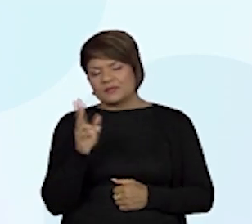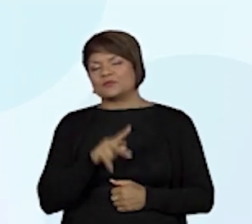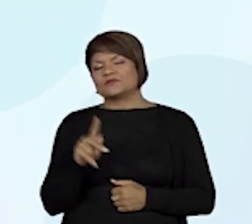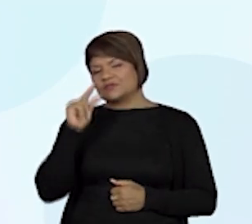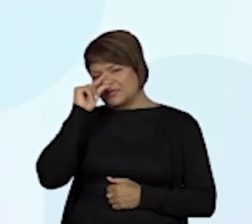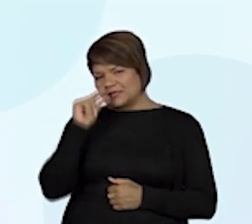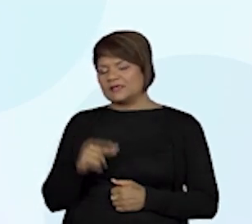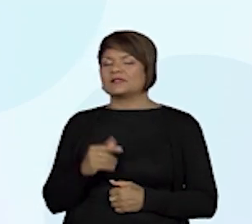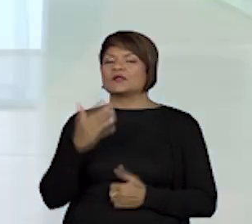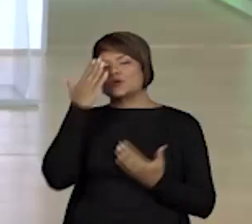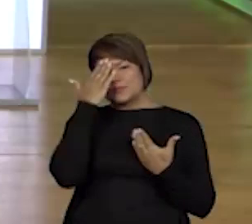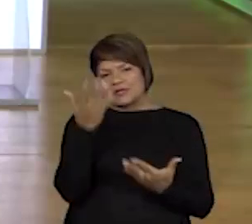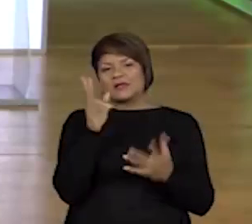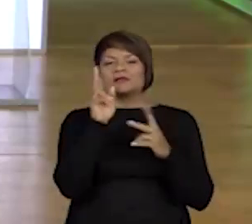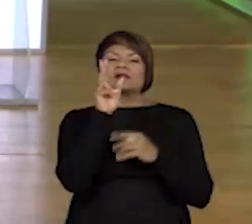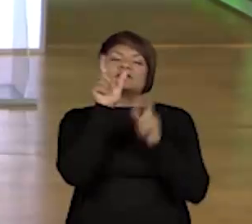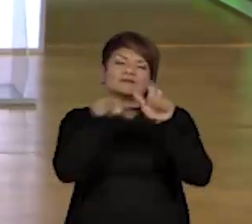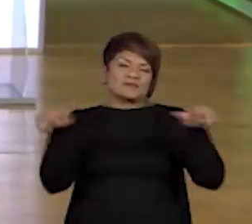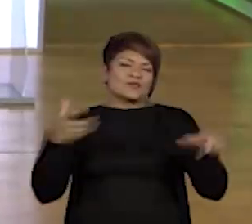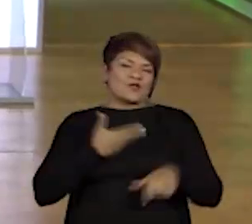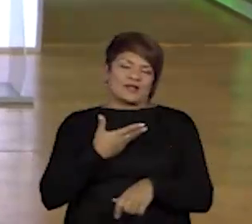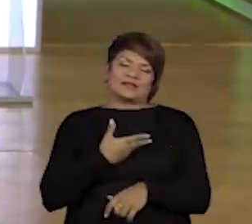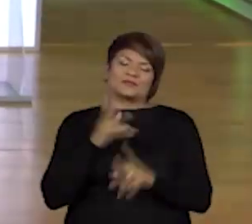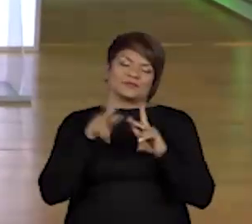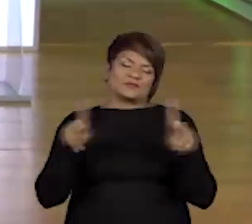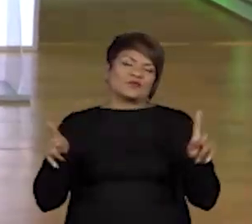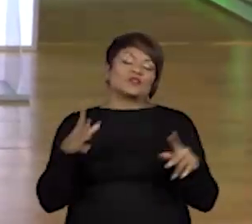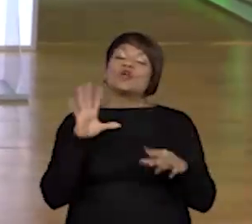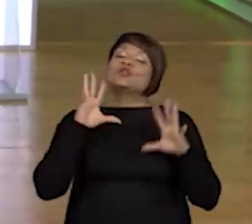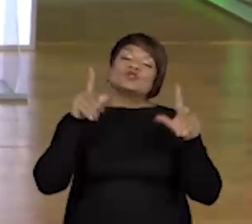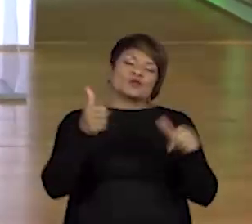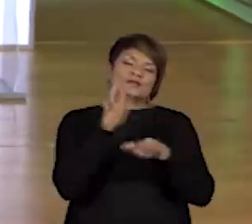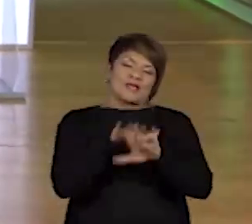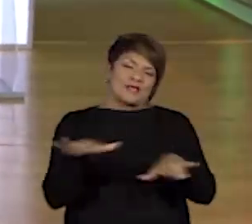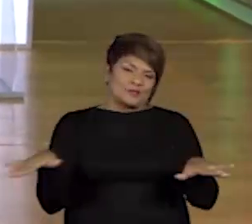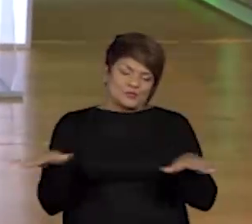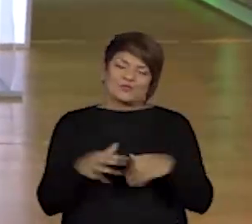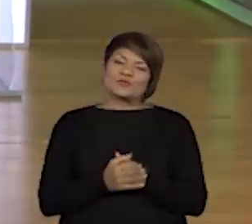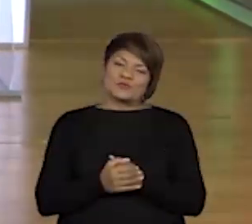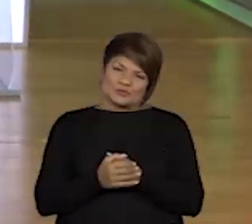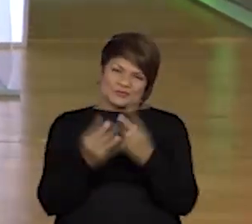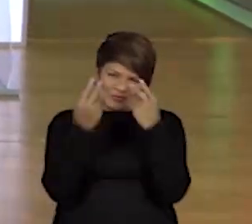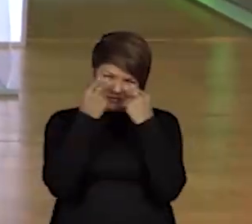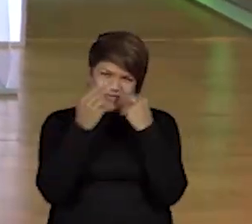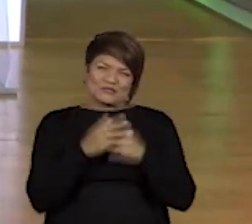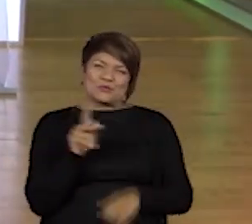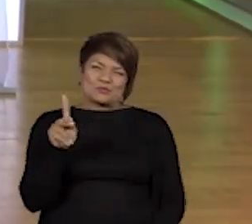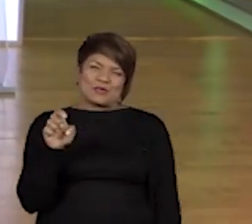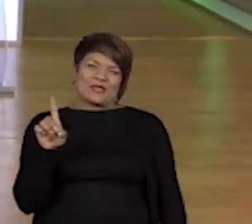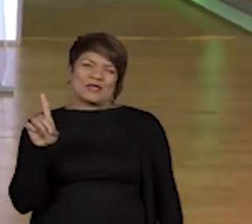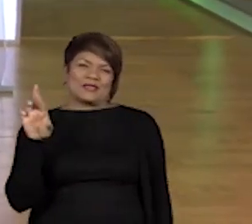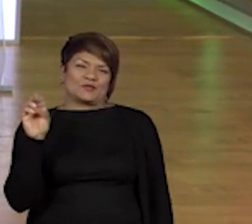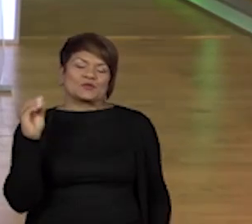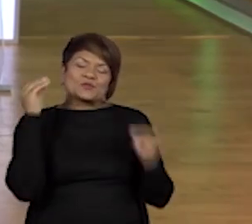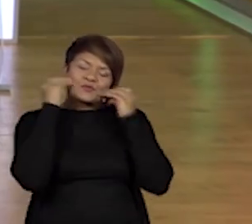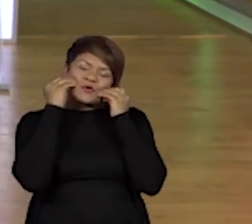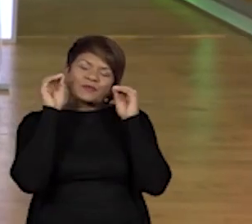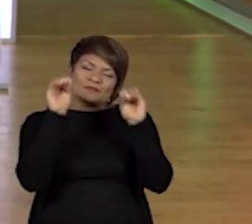Ana, obrigada aos colegas professores e a todos os estudantes que estão aí ligadinhos aí, ó, Pedro Augusto,